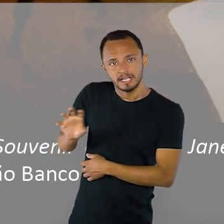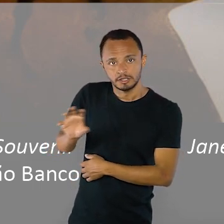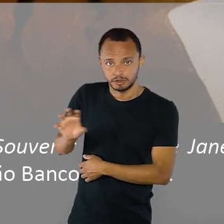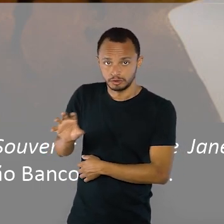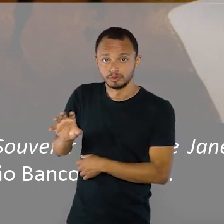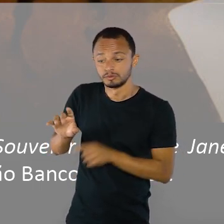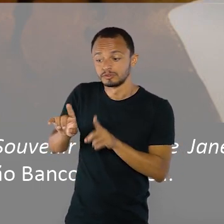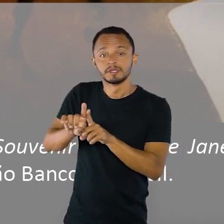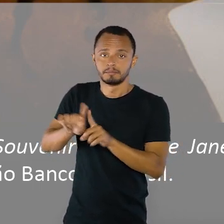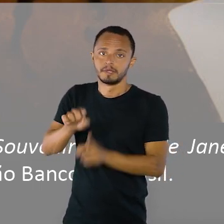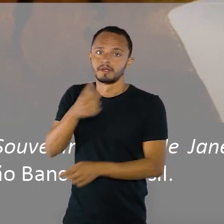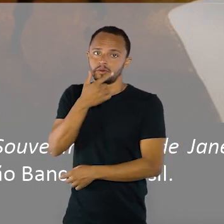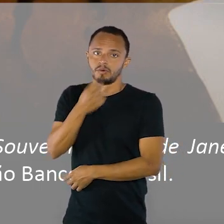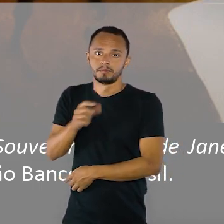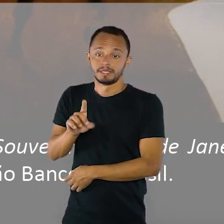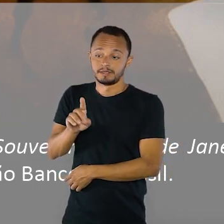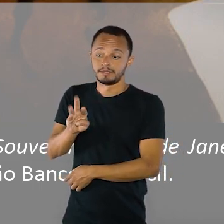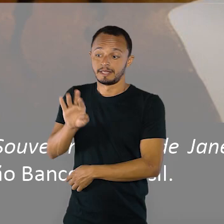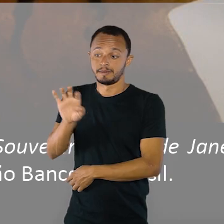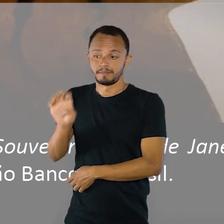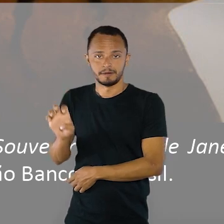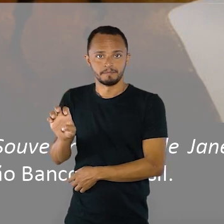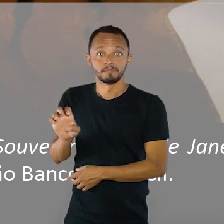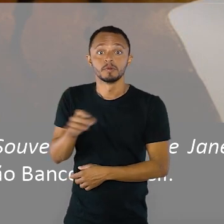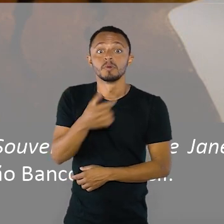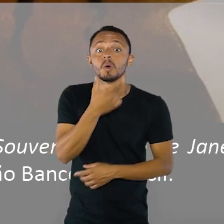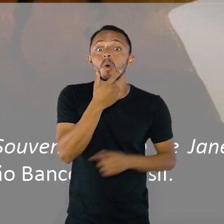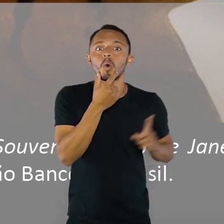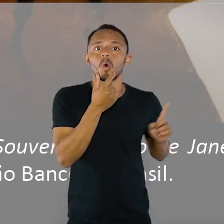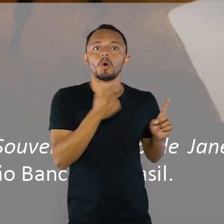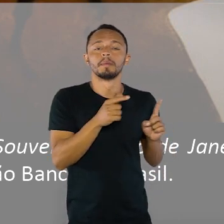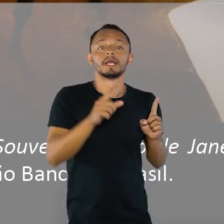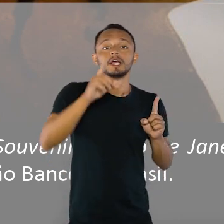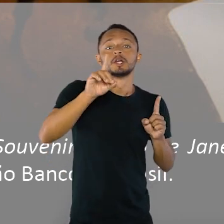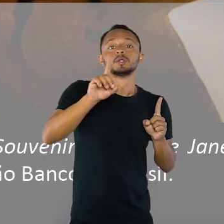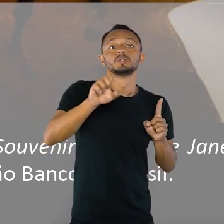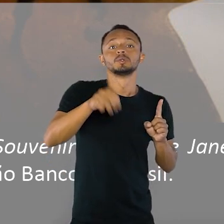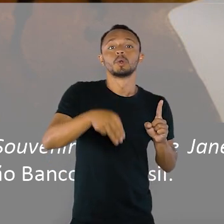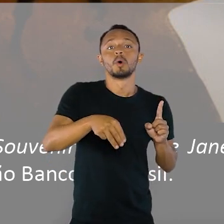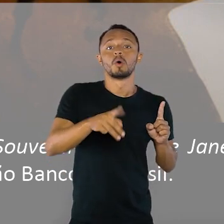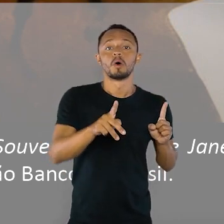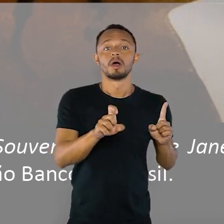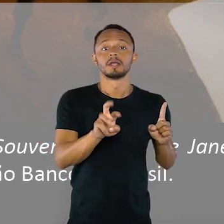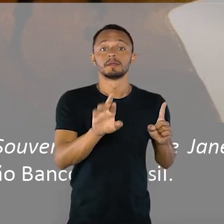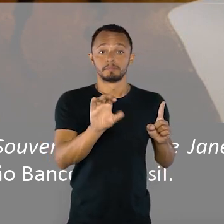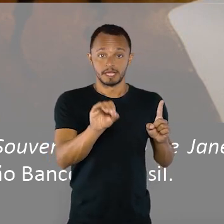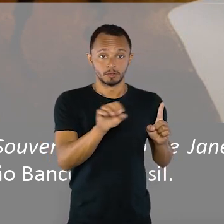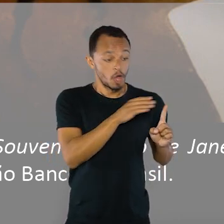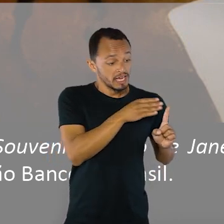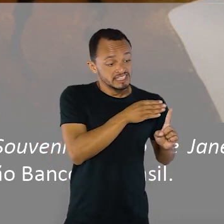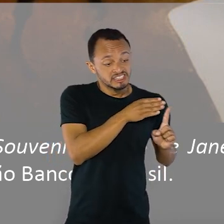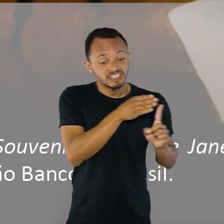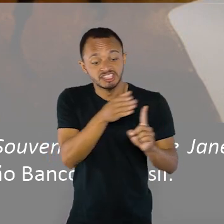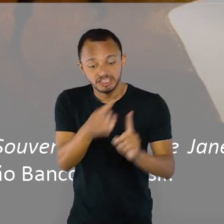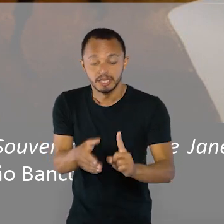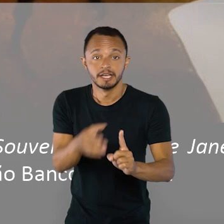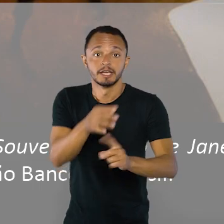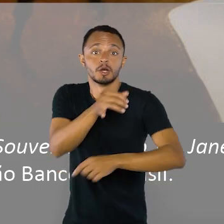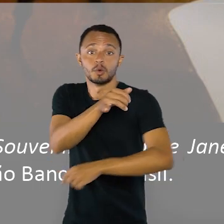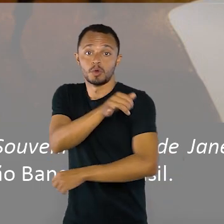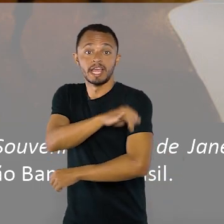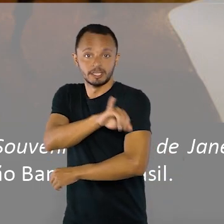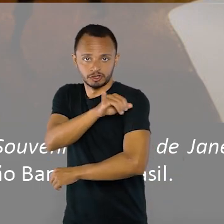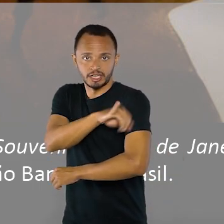Debré, onde D. Pedro aparece chegando no Rio de Janeiro. Essa imagem, porém,